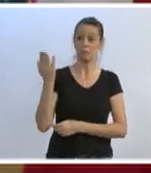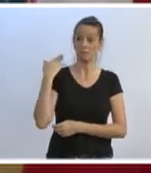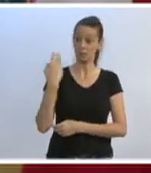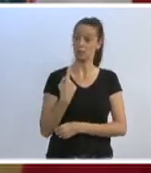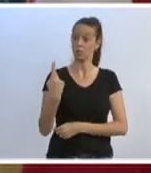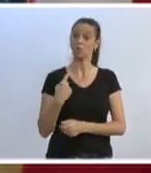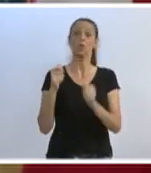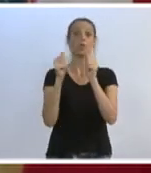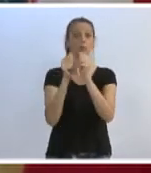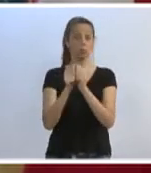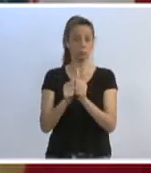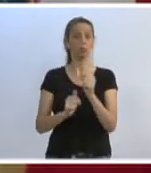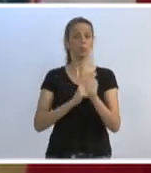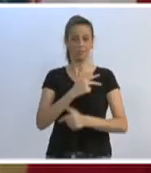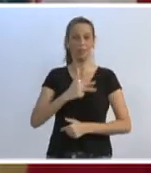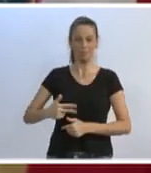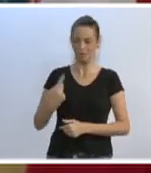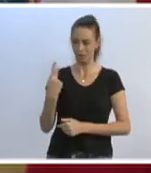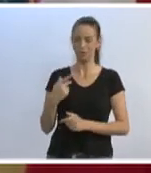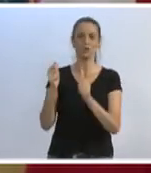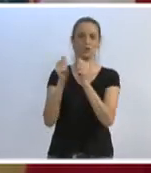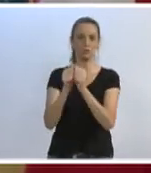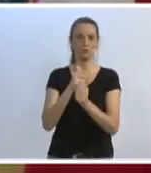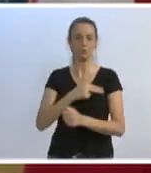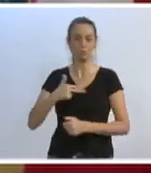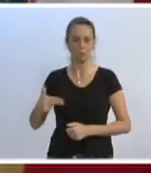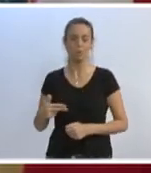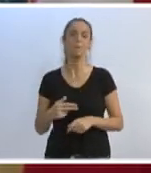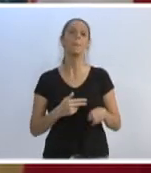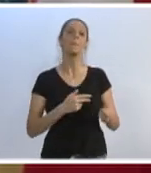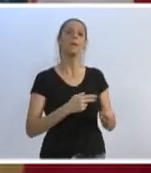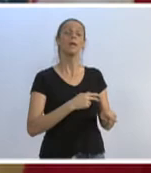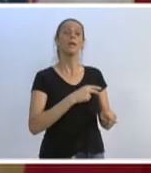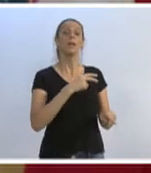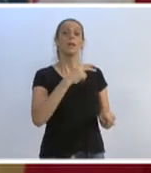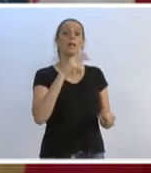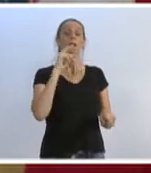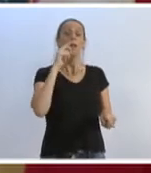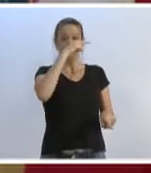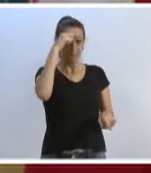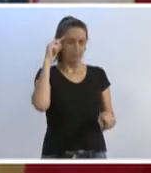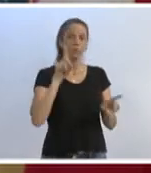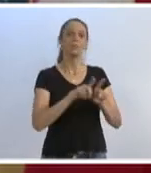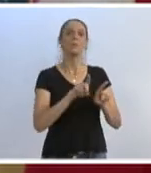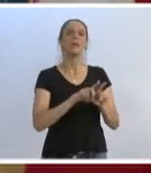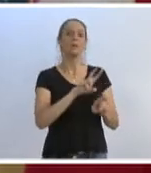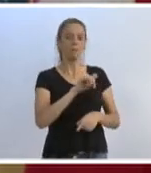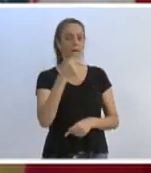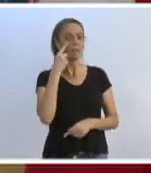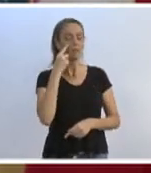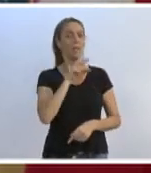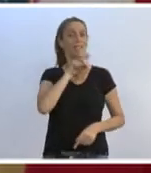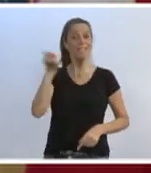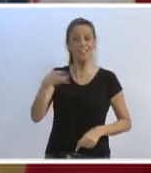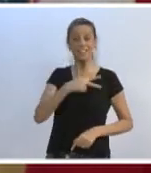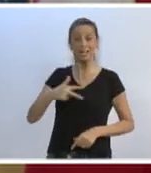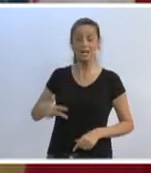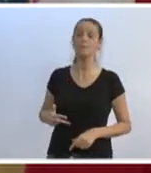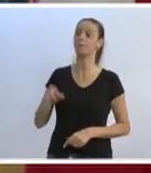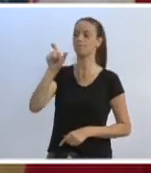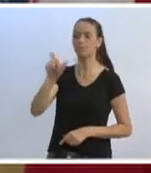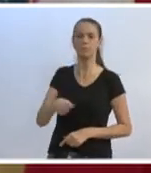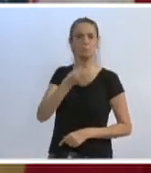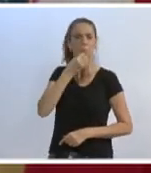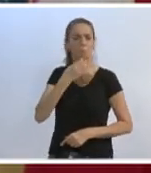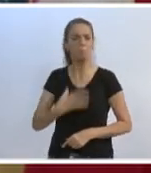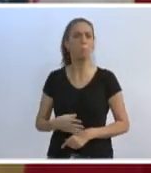ele o vereador marcos rosa o senhor vai ter essa oportunidade também vai conhecer a excelente pessoa que é joão paulo pra mim é uma inteligência